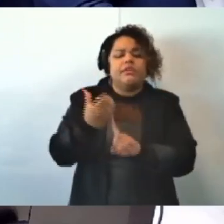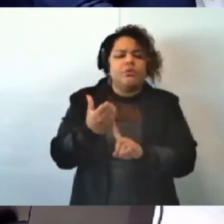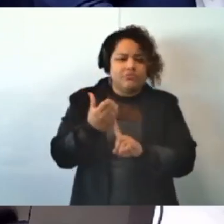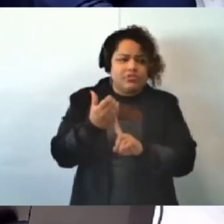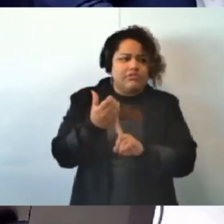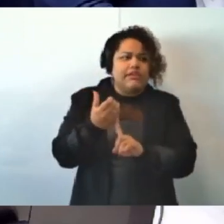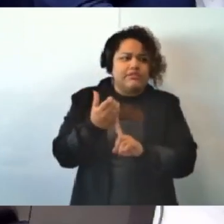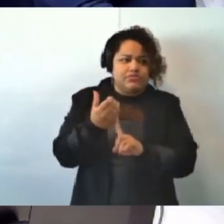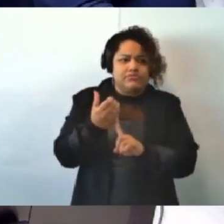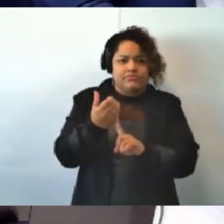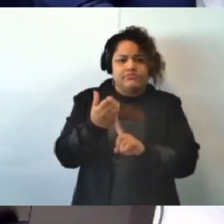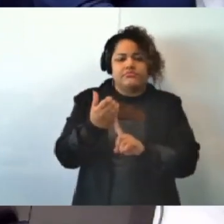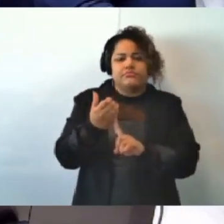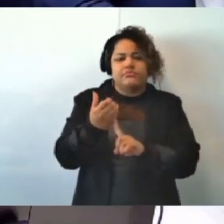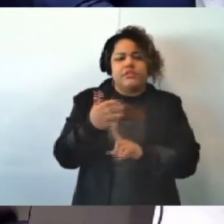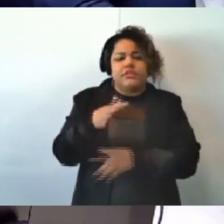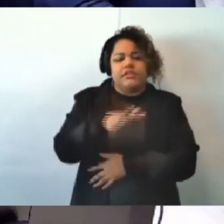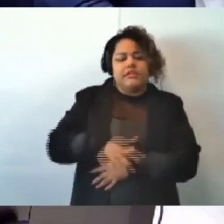ali